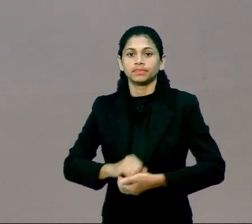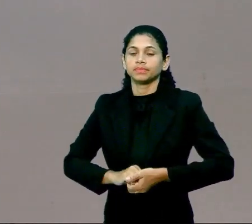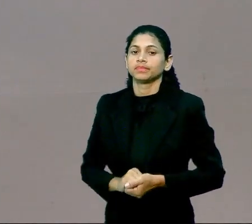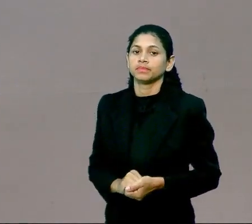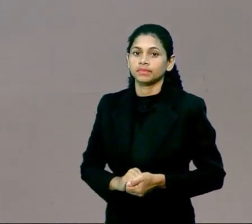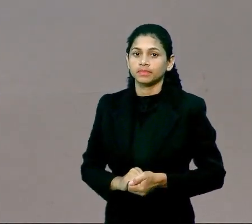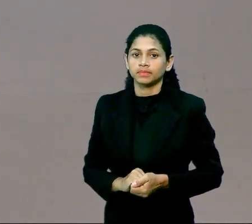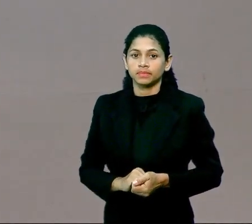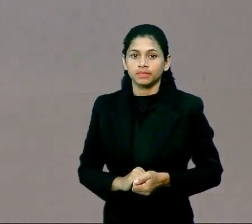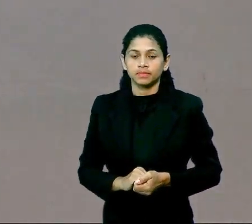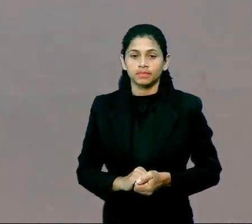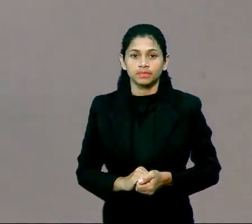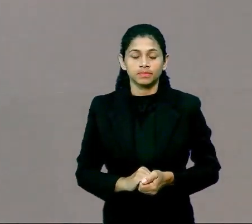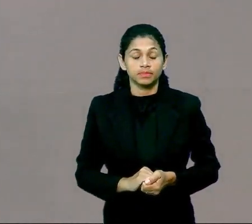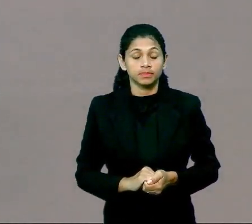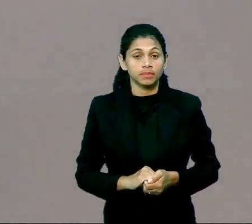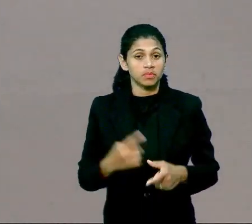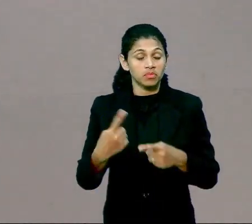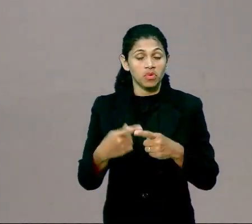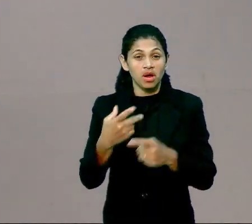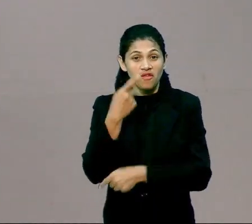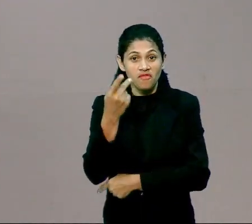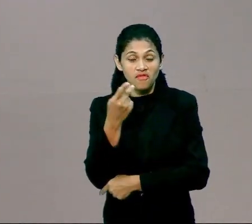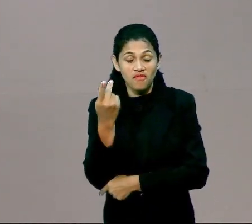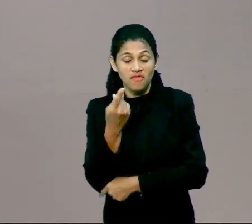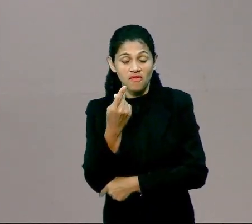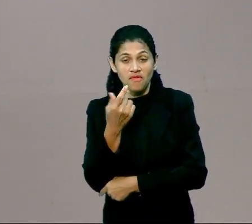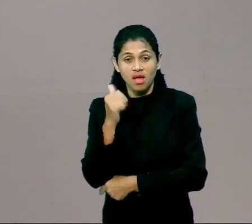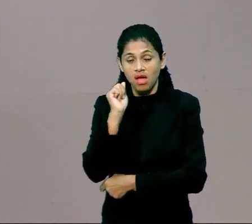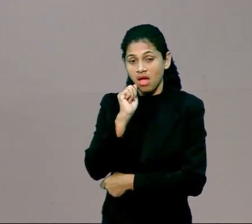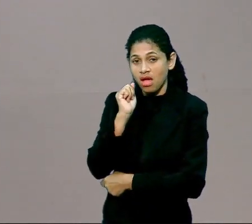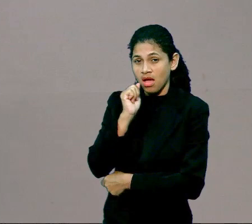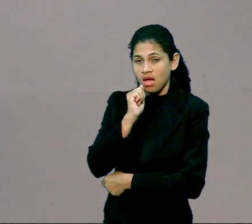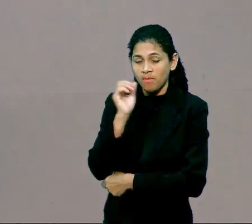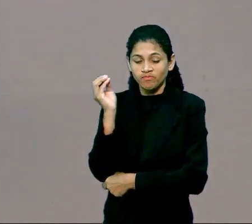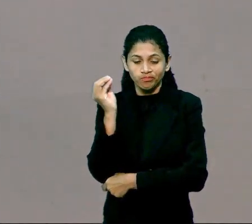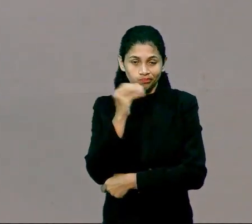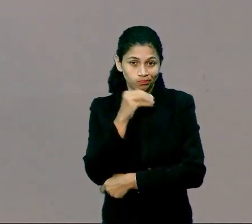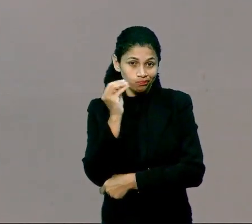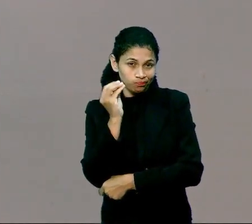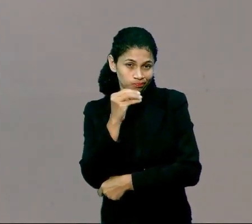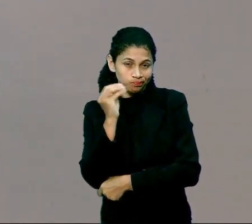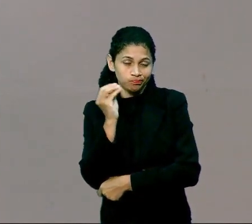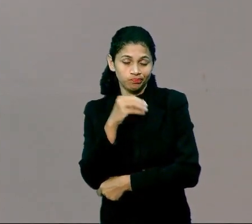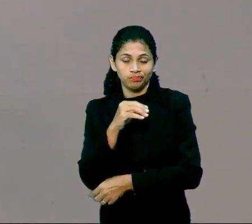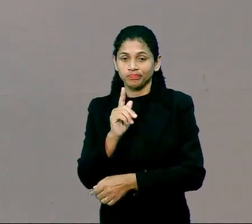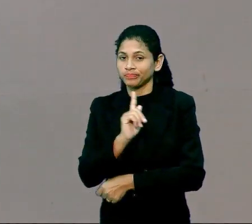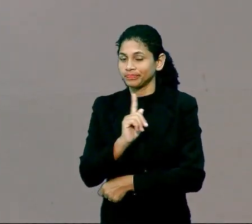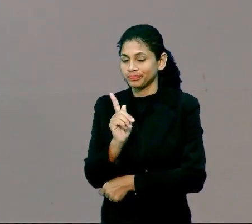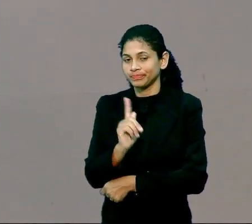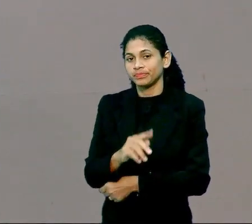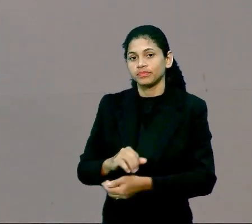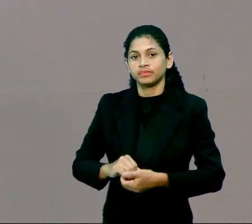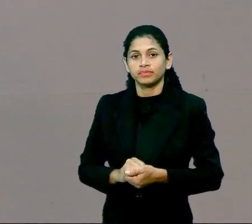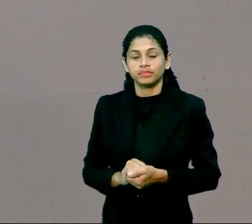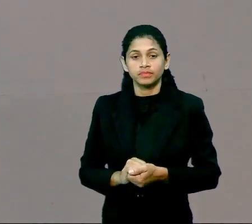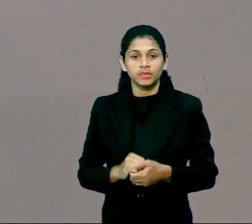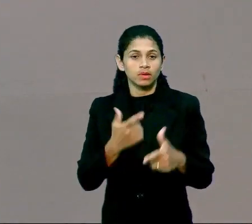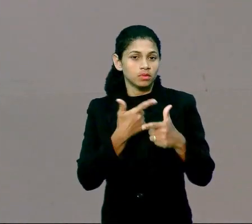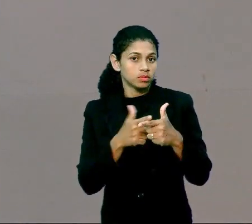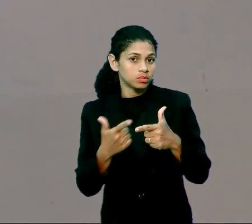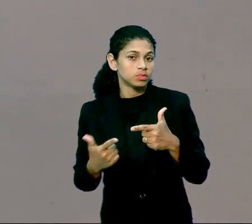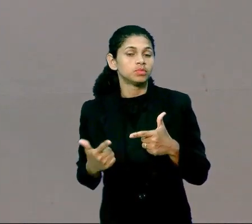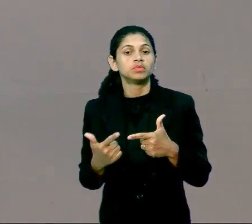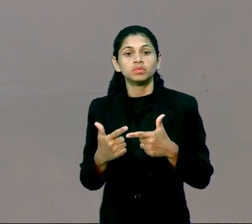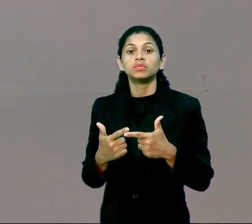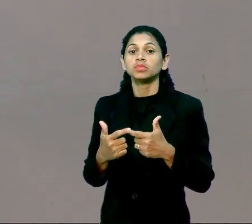você concorda? Então a gente já sabe que, no caso da luta, a gente vai trabalhar esse aspecto de força. Aqui a gente já está fazendo uma problemática da luta em um